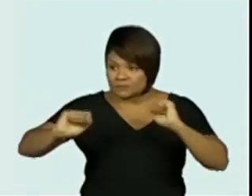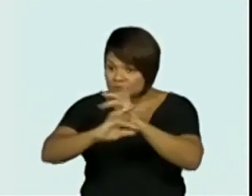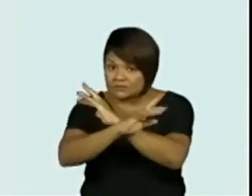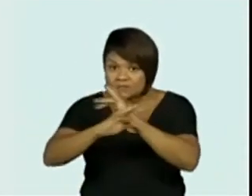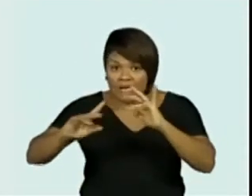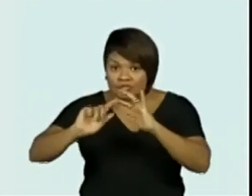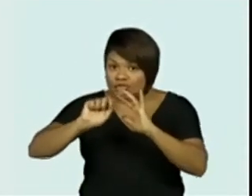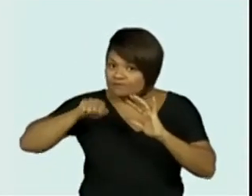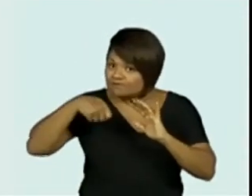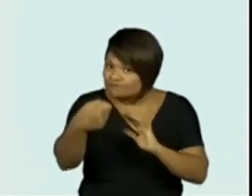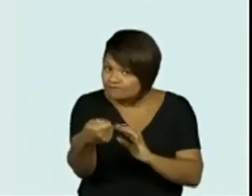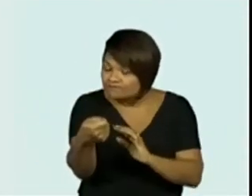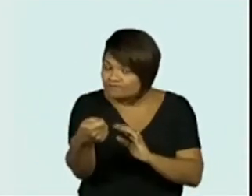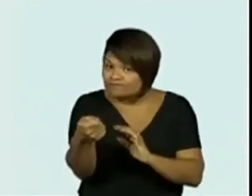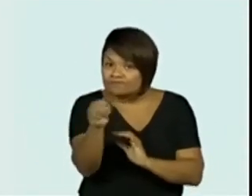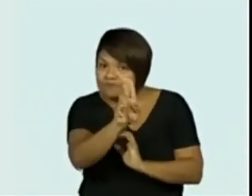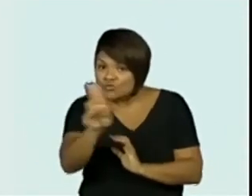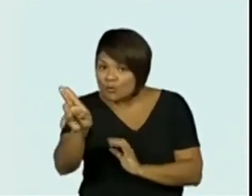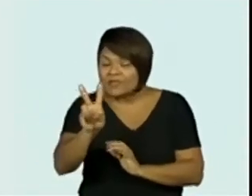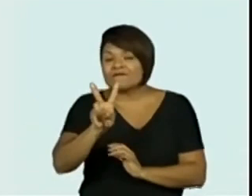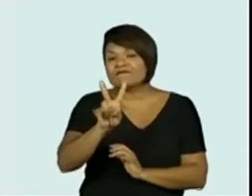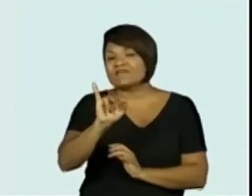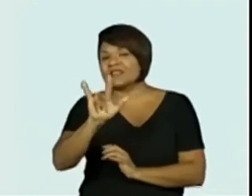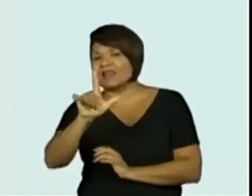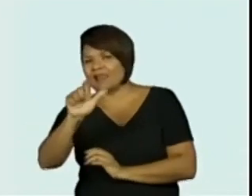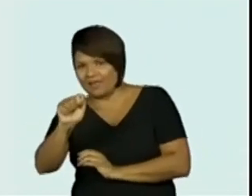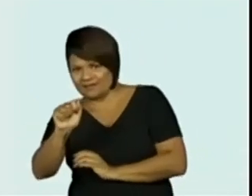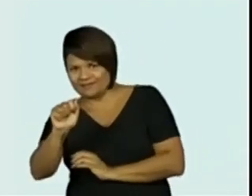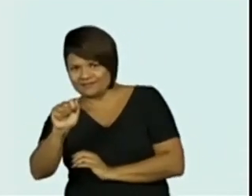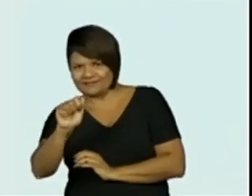se chamava Vila das Luas.